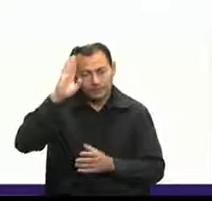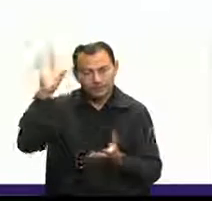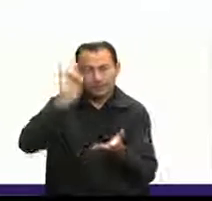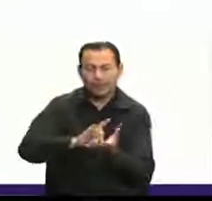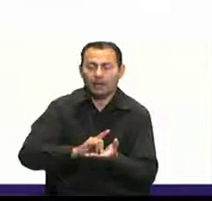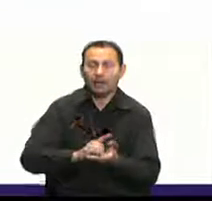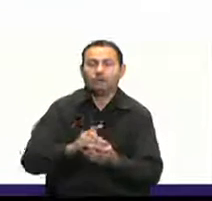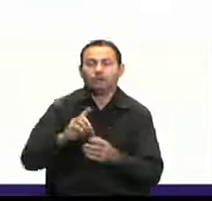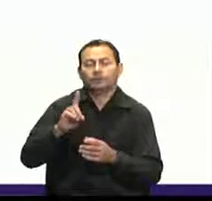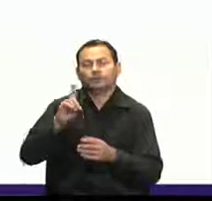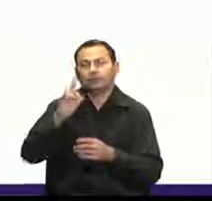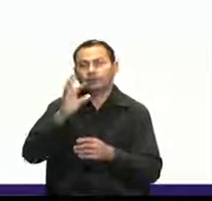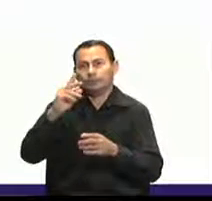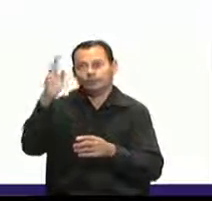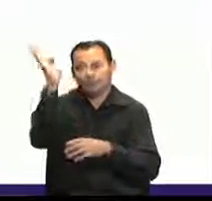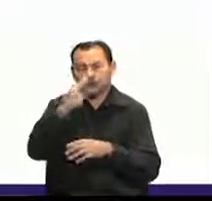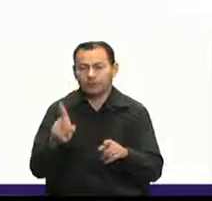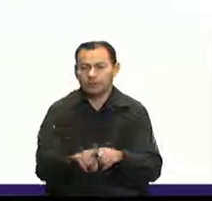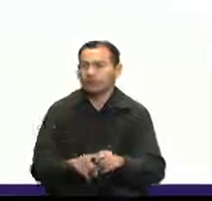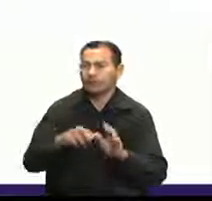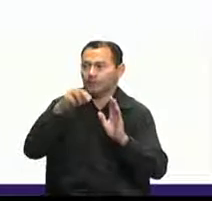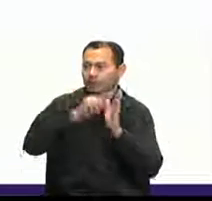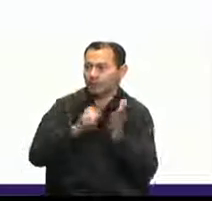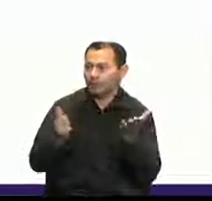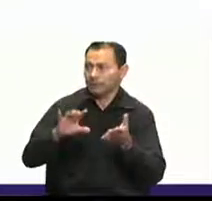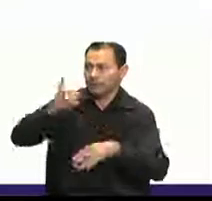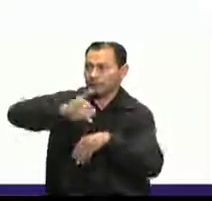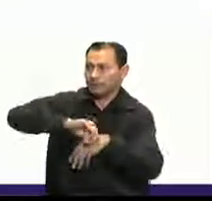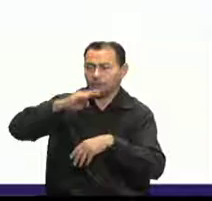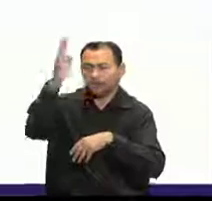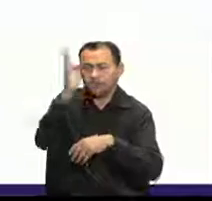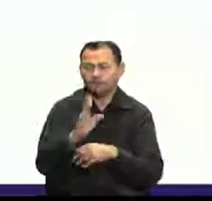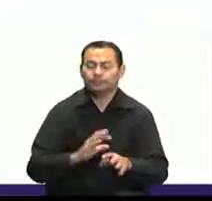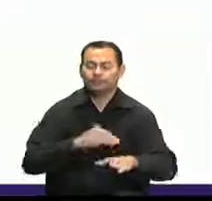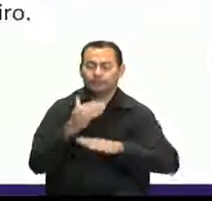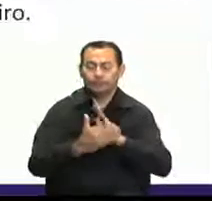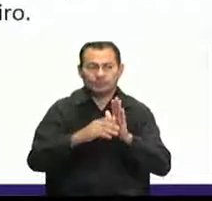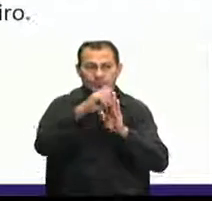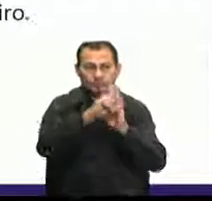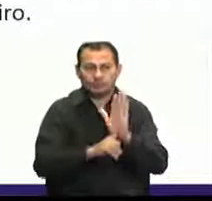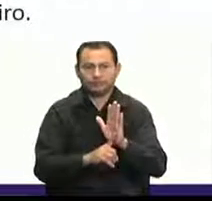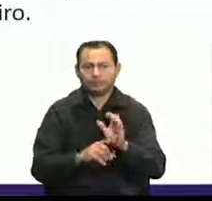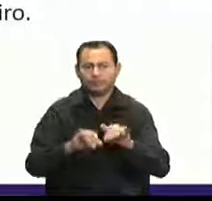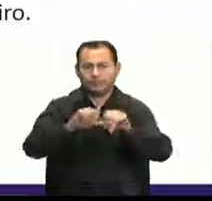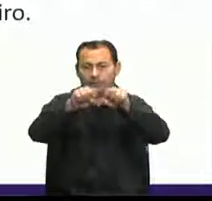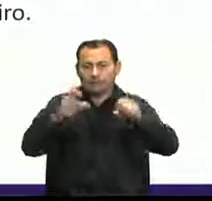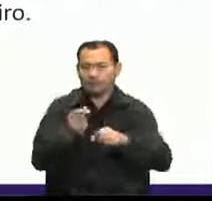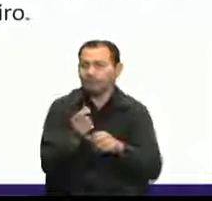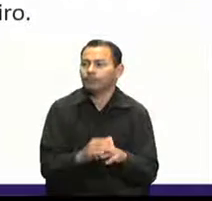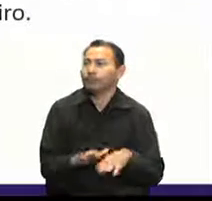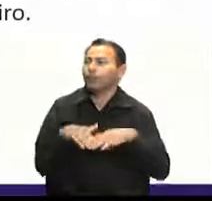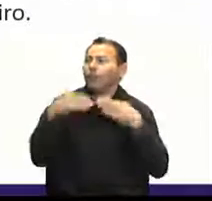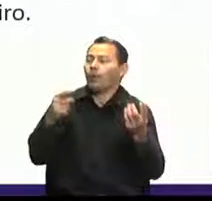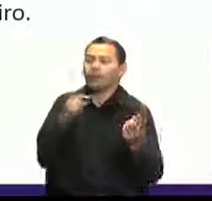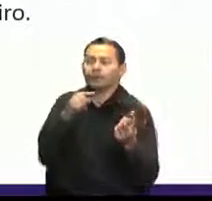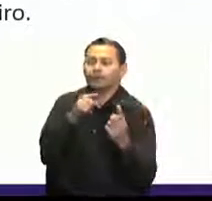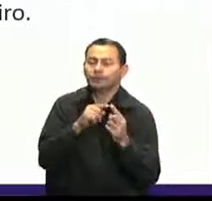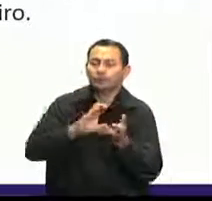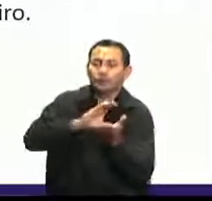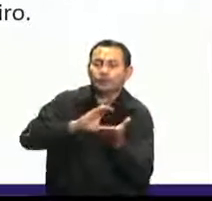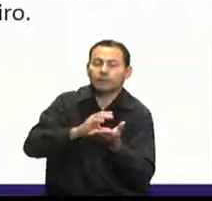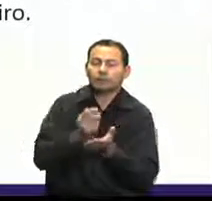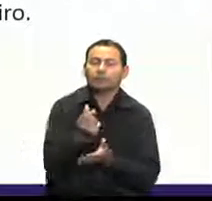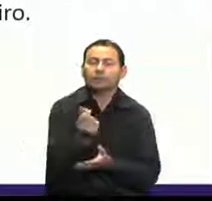normativas do banco central do brasil e assim era toda diretrizes do sistema financeiro quais são os objetivos do conselho